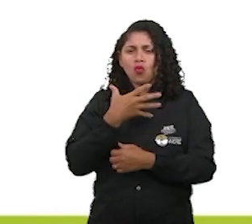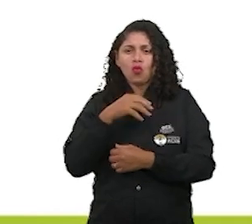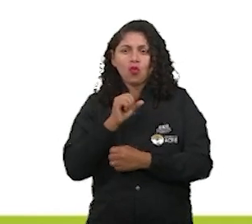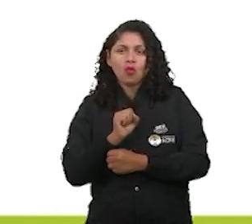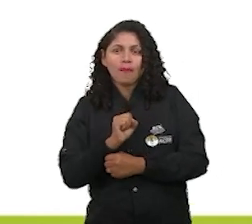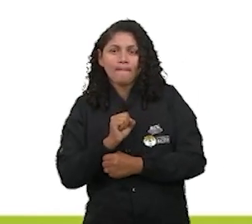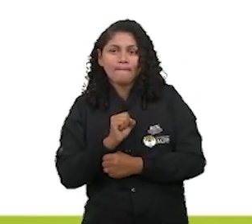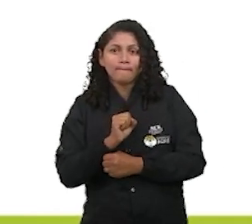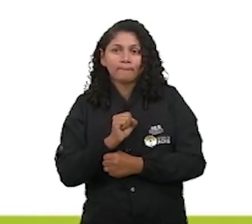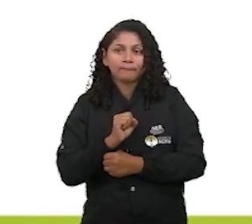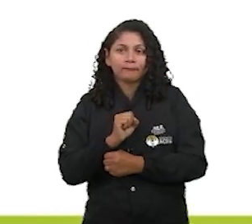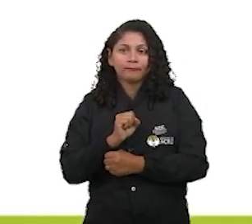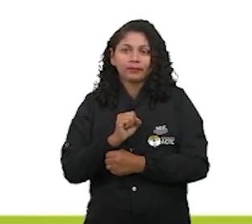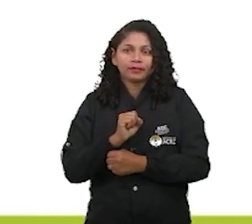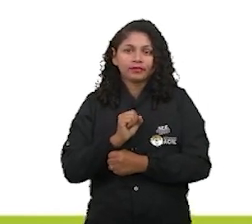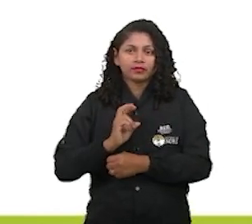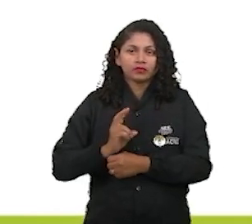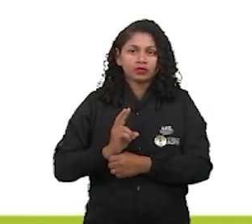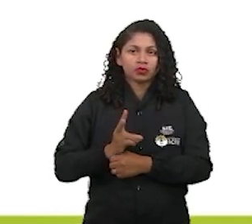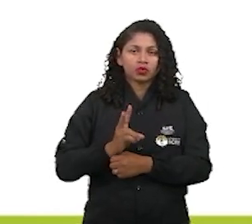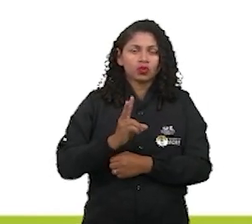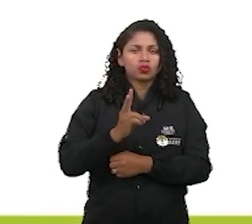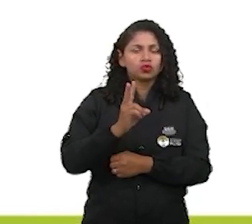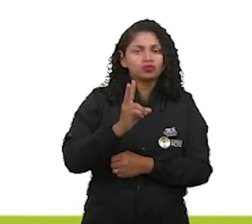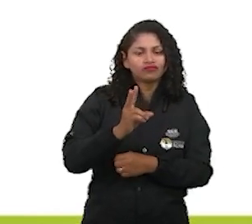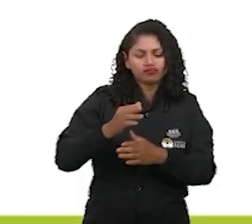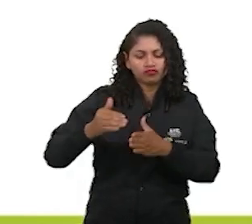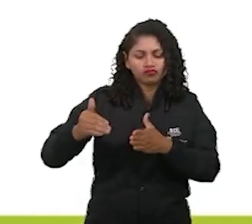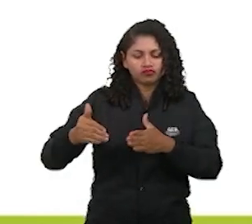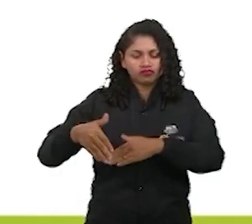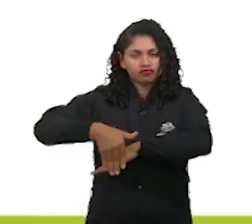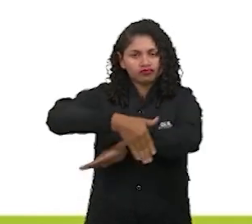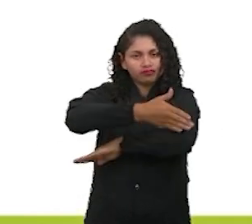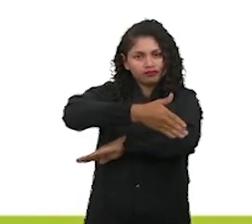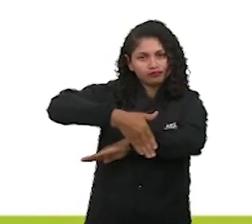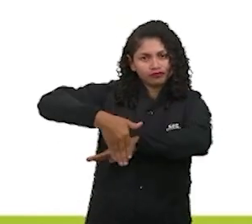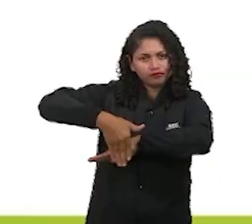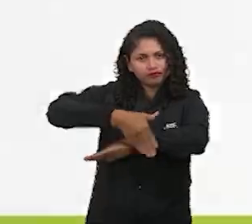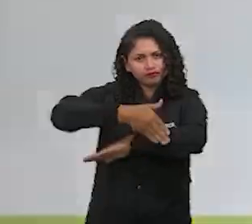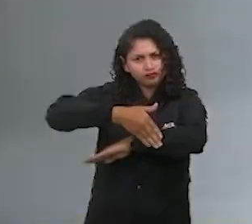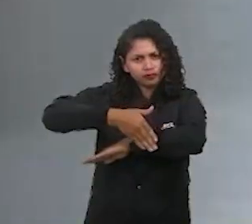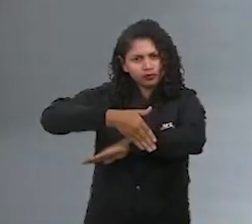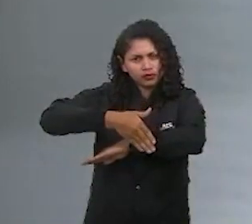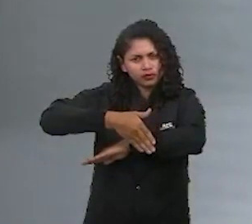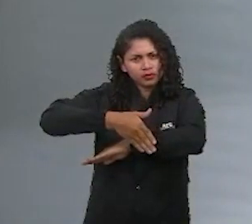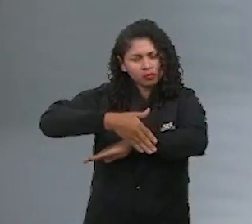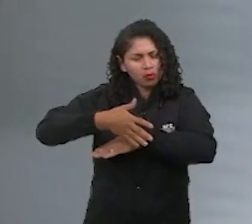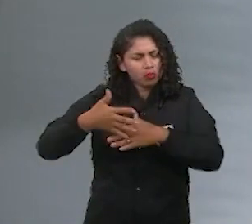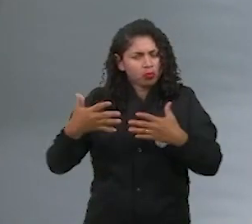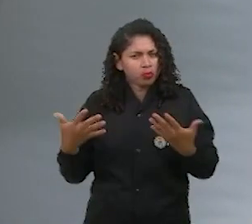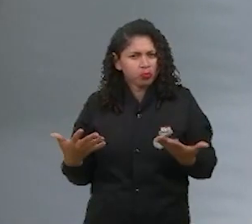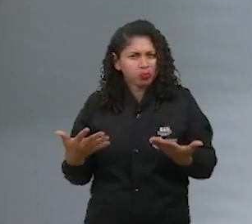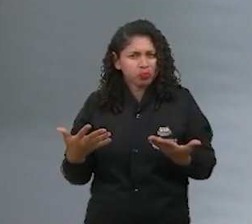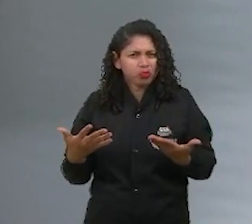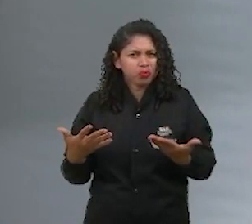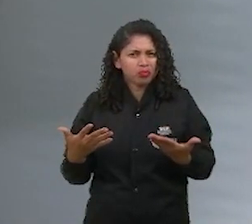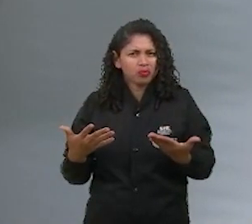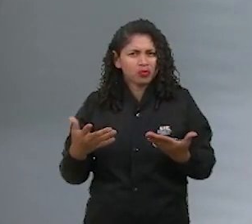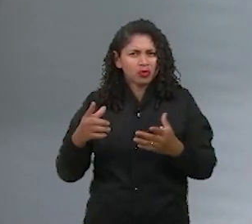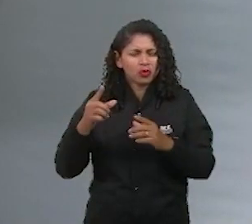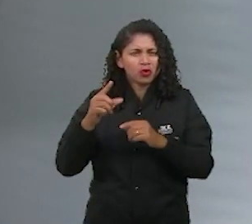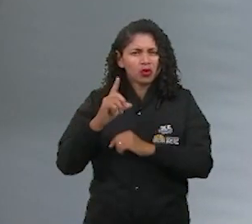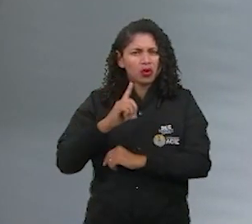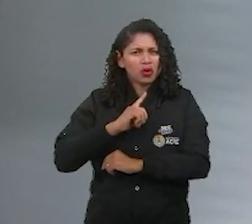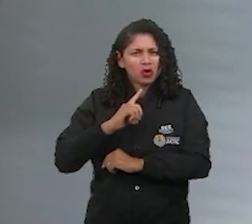rua e continuaram a pisar em cima dele. Gente, que forte, né? Bem curtinho, mas ele